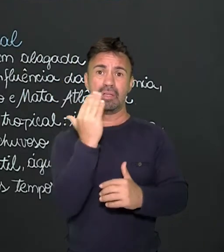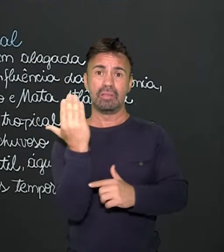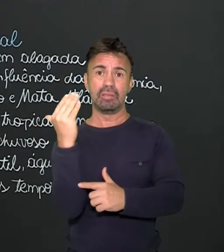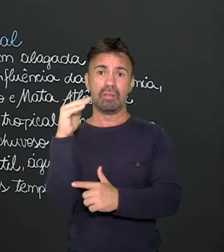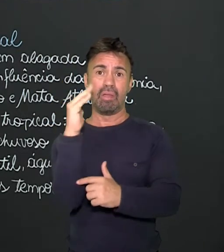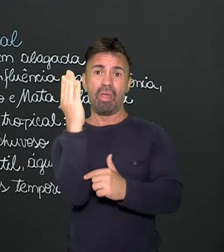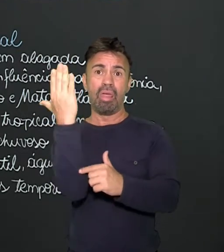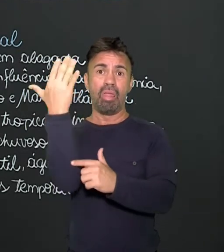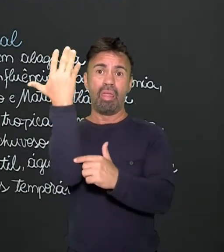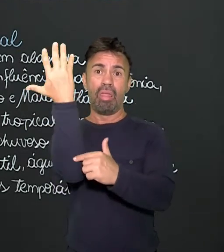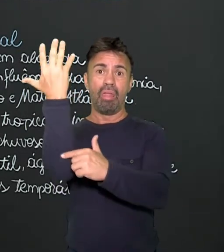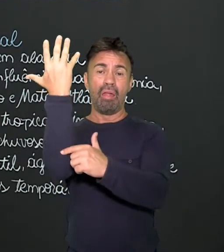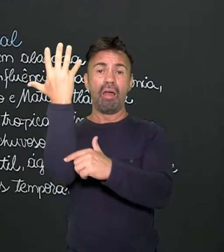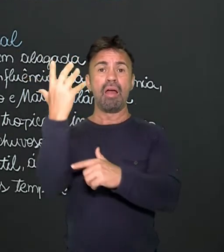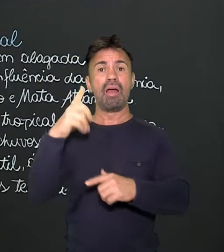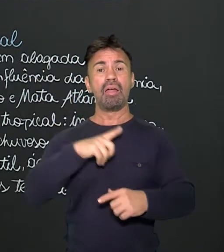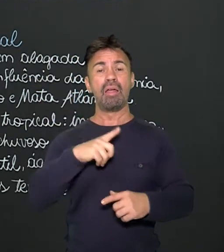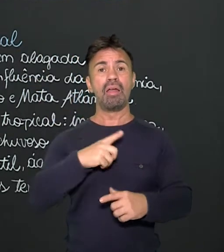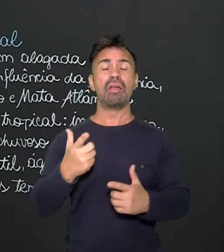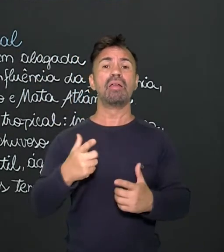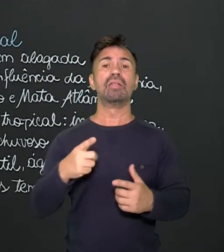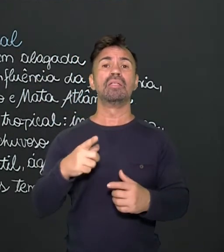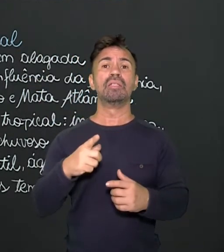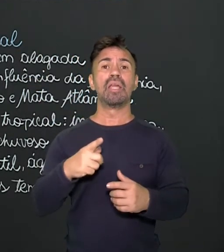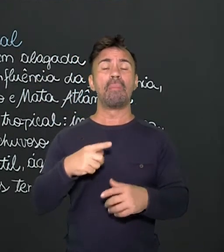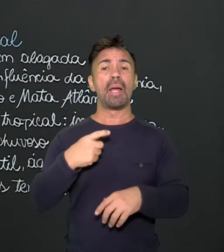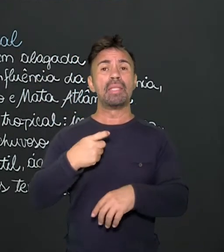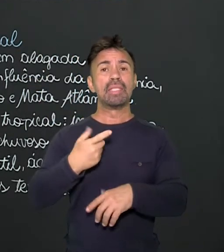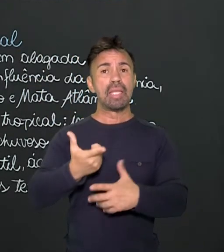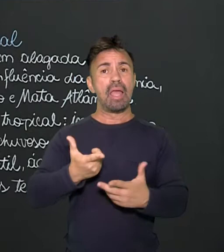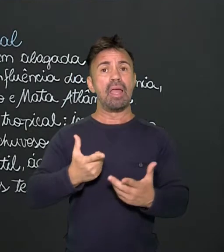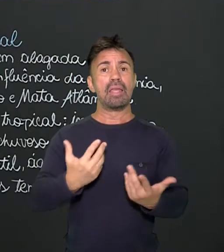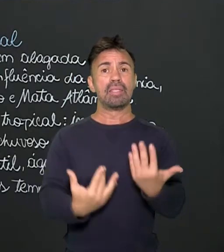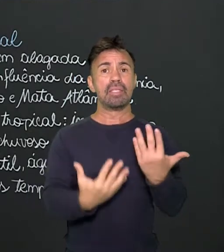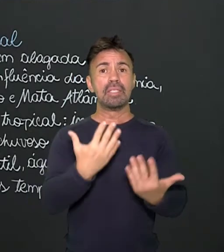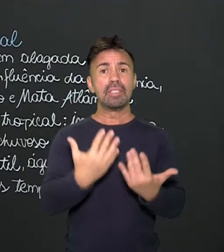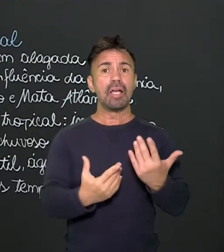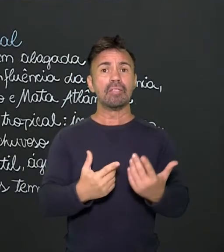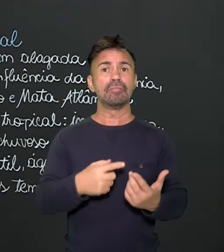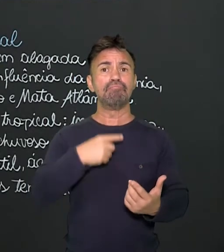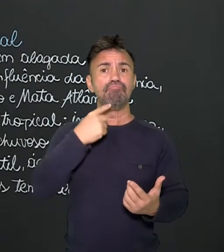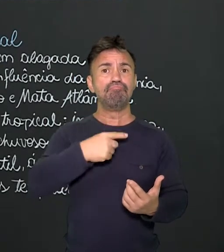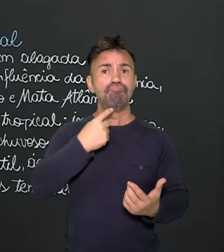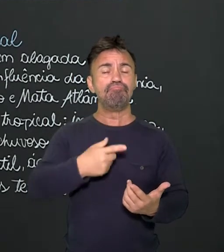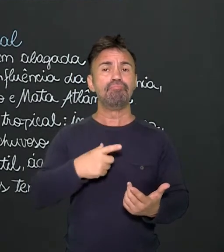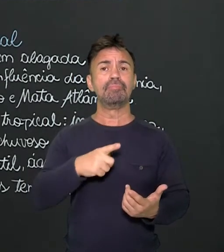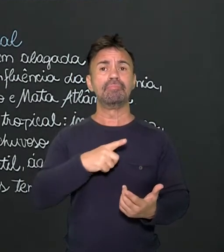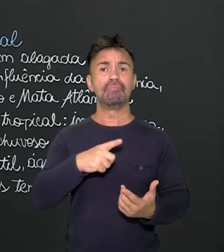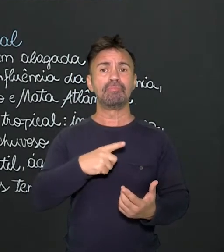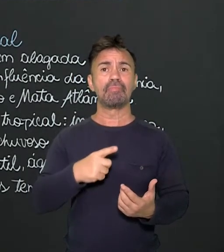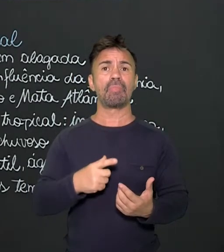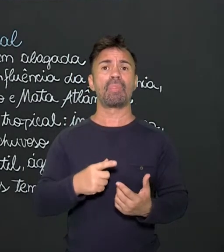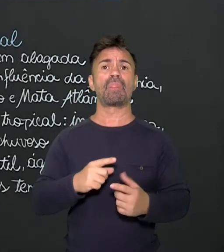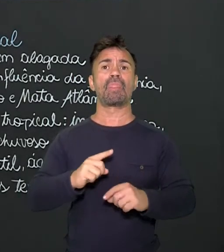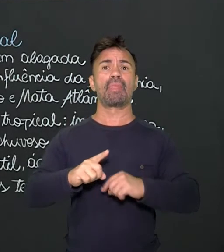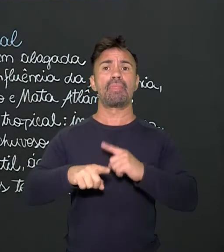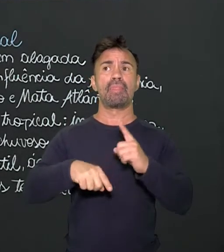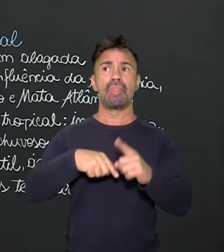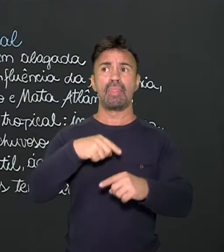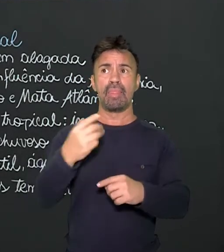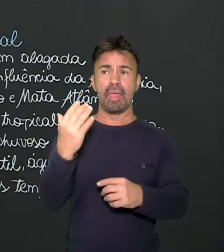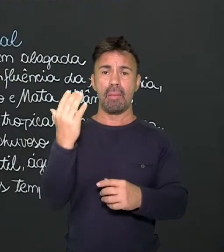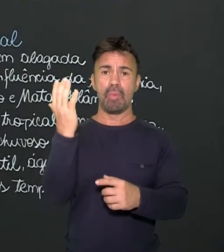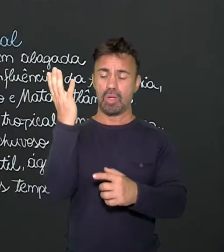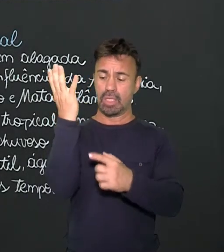alcançando água nos locais mais distantes e eles são resistentes a essas queimadas. Então, tem aquela queimada,